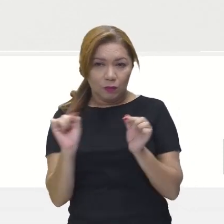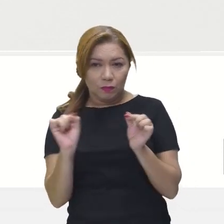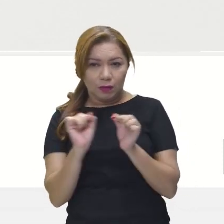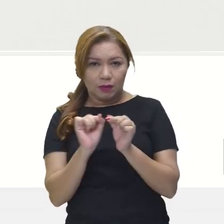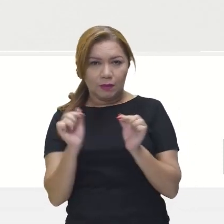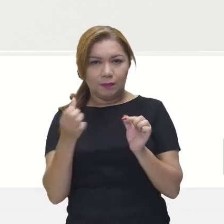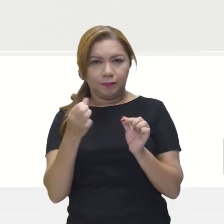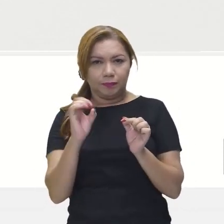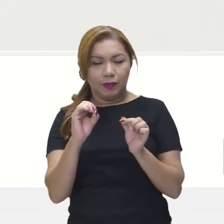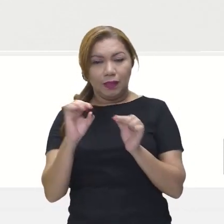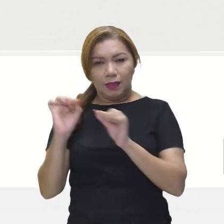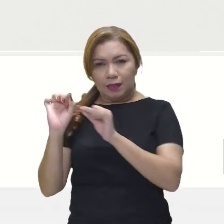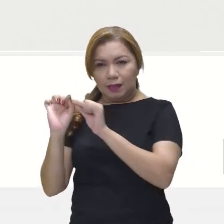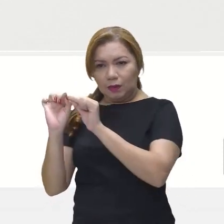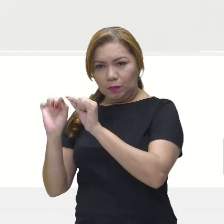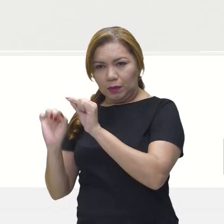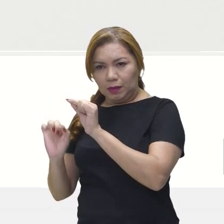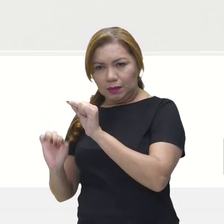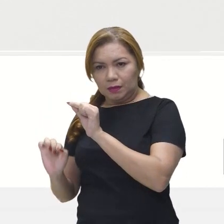nesta parte aqui,